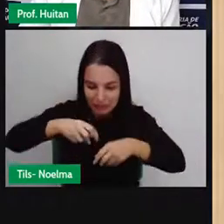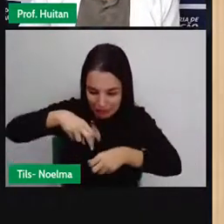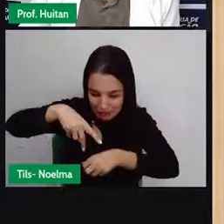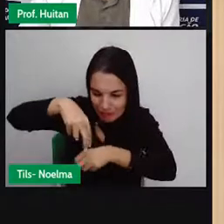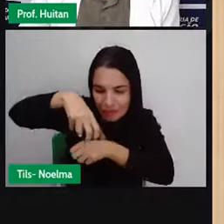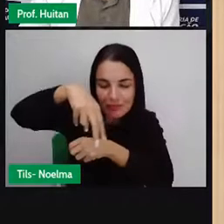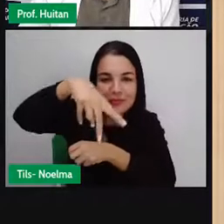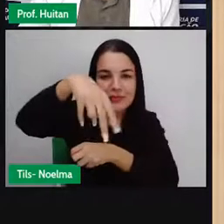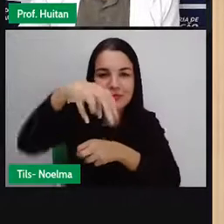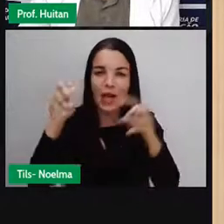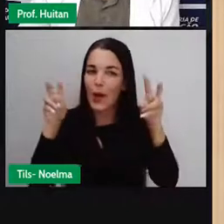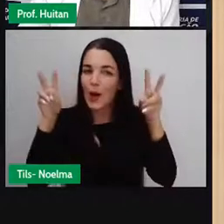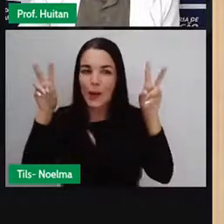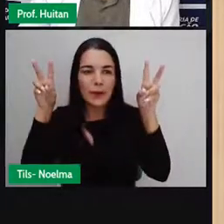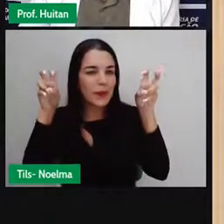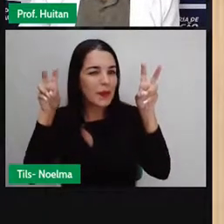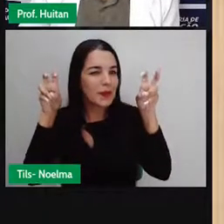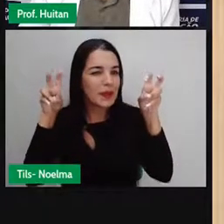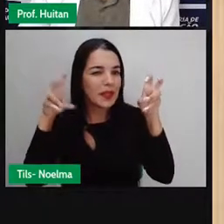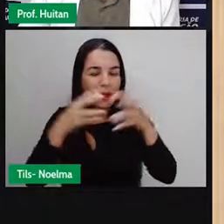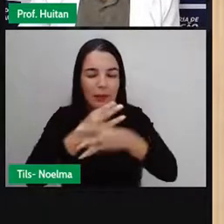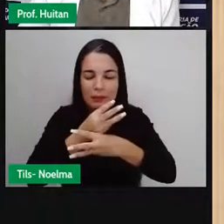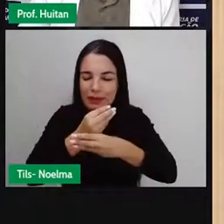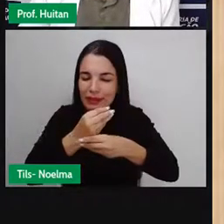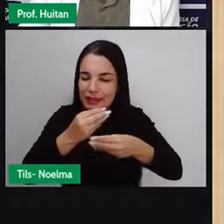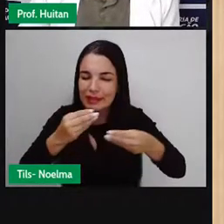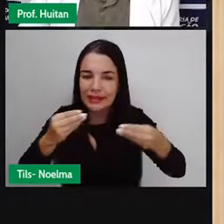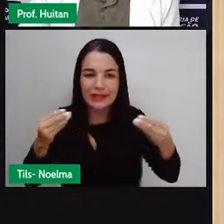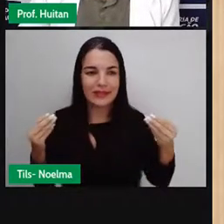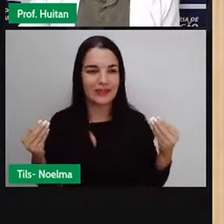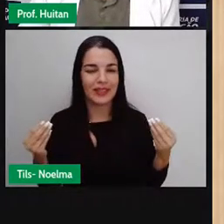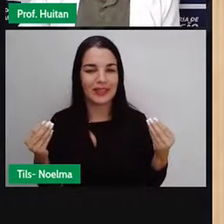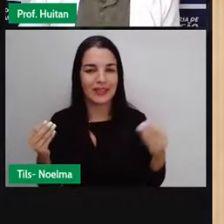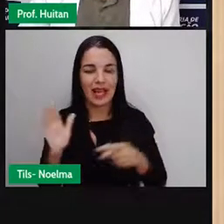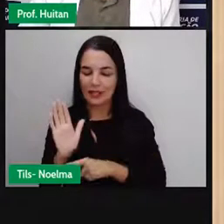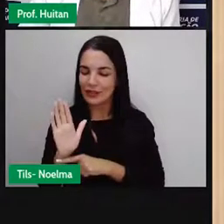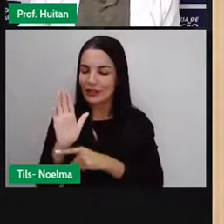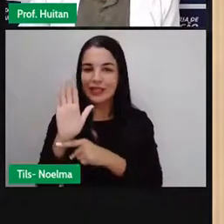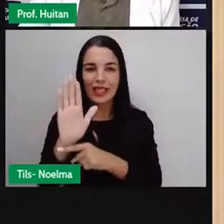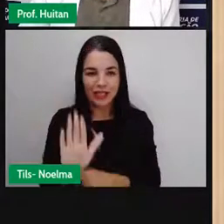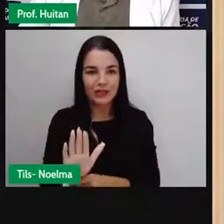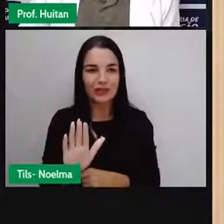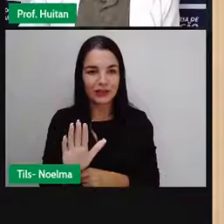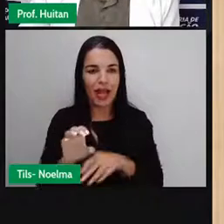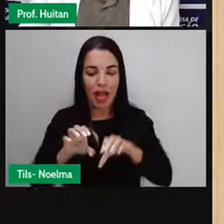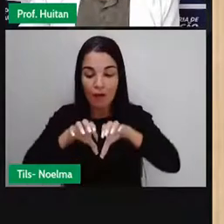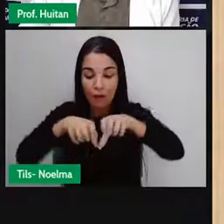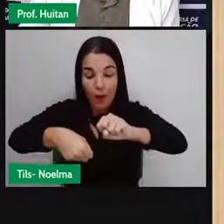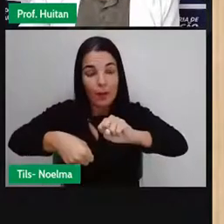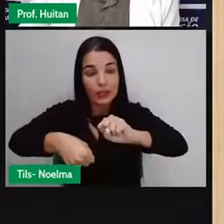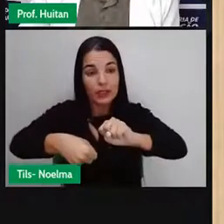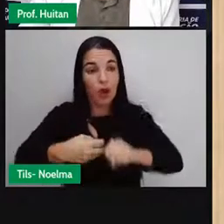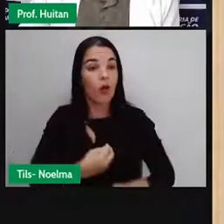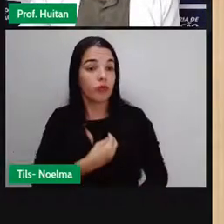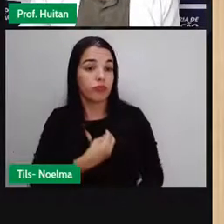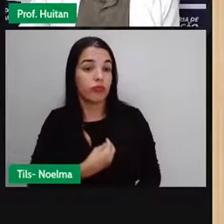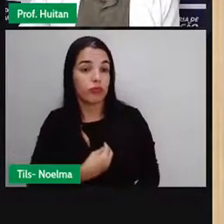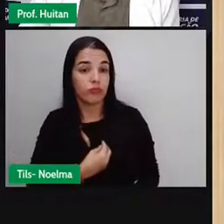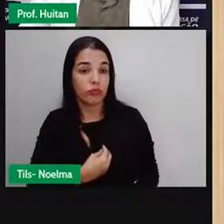diversos assuntos que nos ajudam na nossa formação de vida.